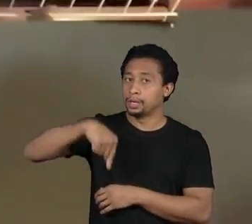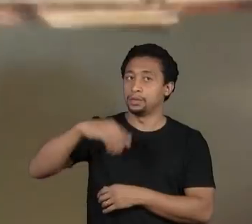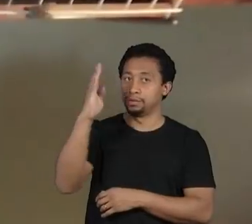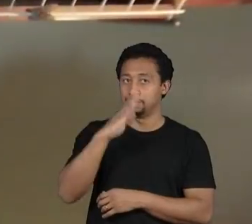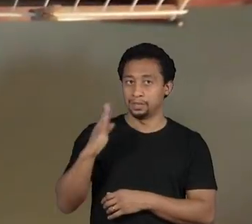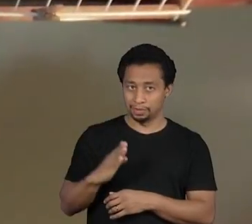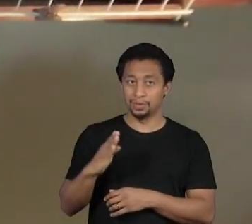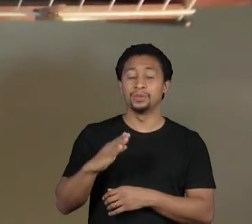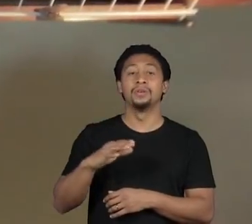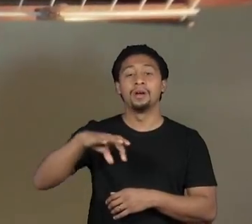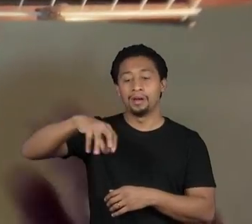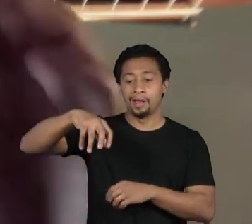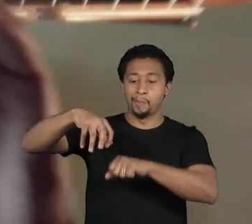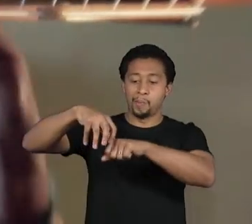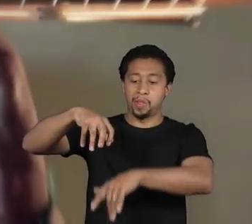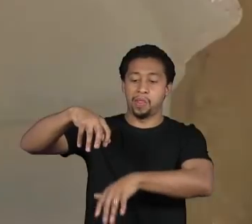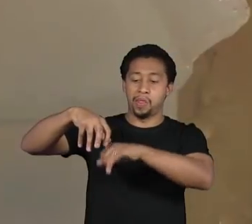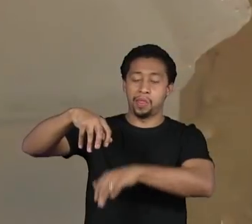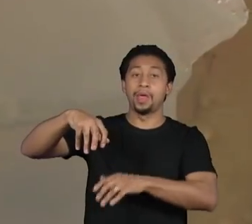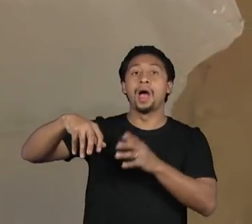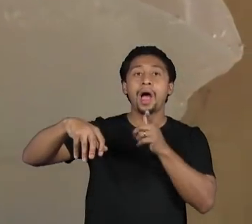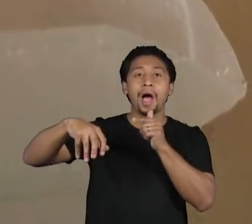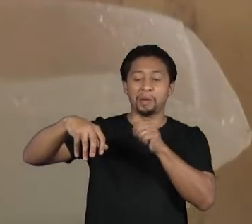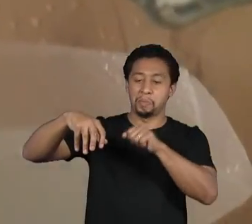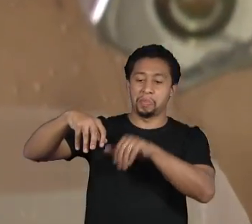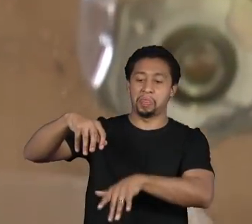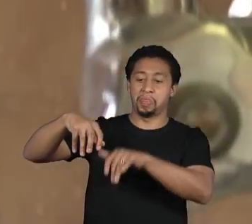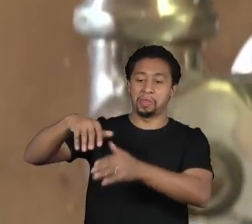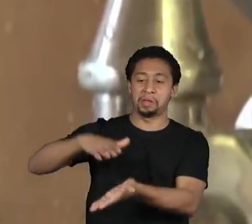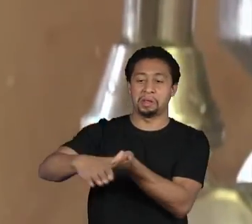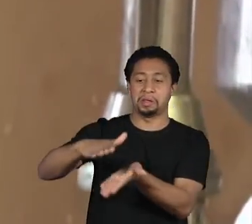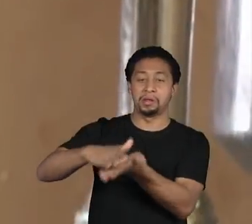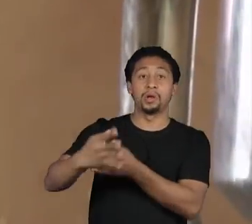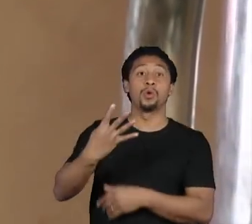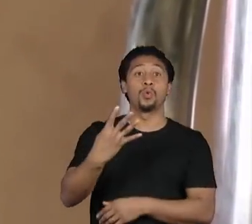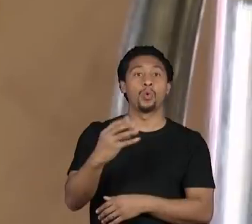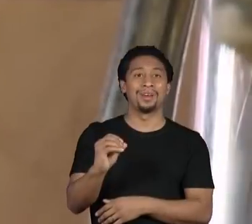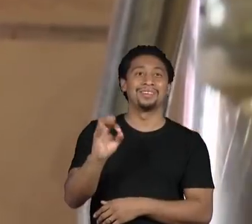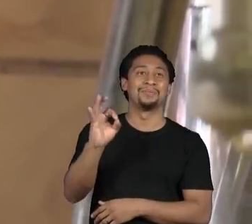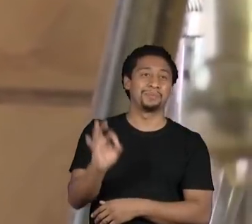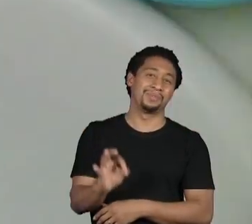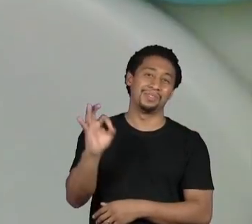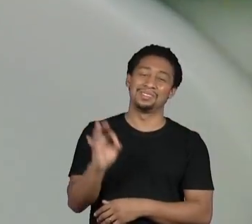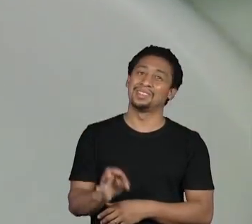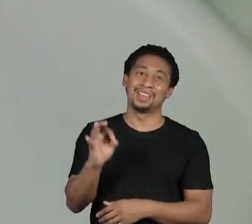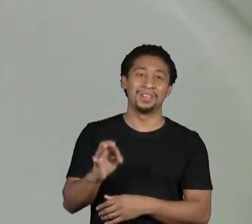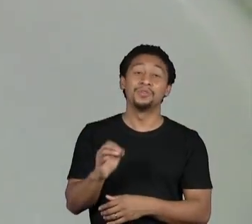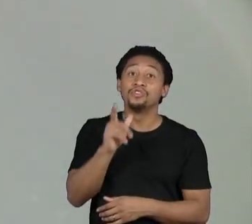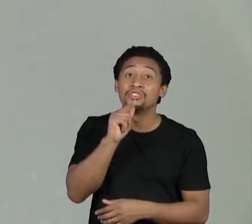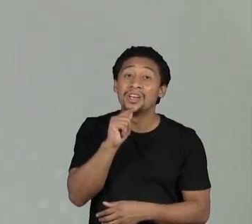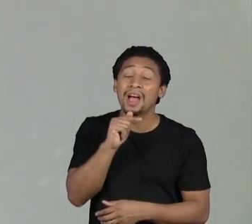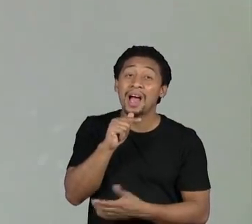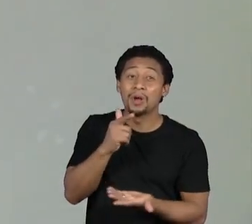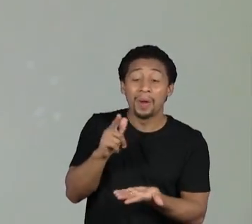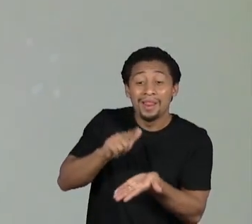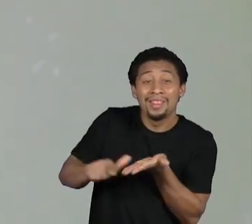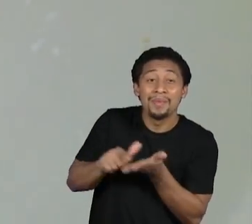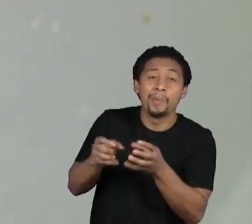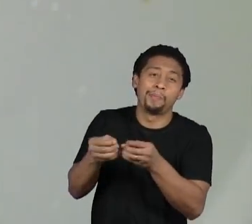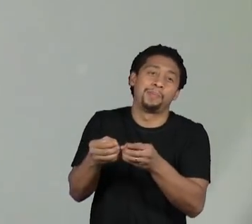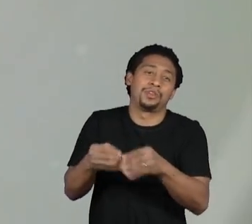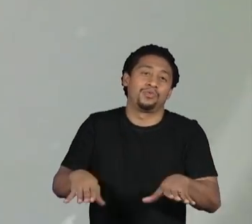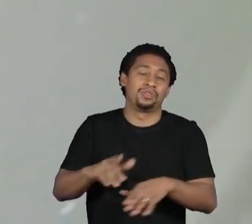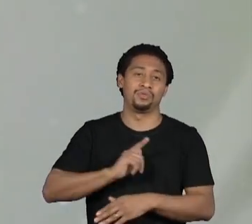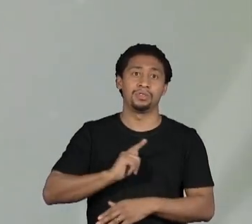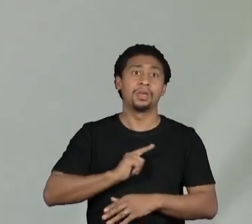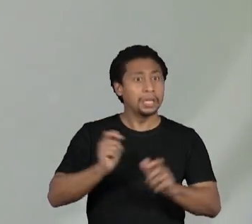desperdiça 40% de toda a água potável disponível, quantidade suficiente para abastecer 66 milhões